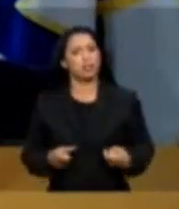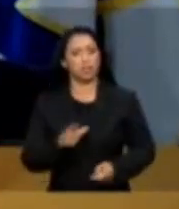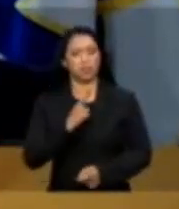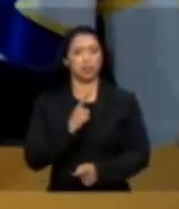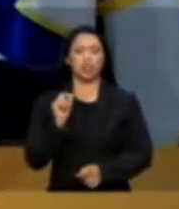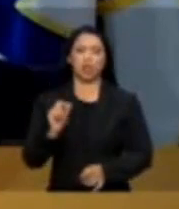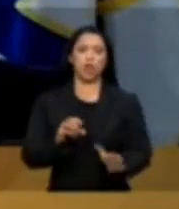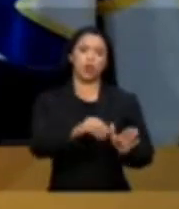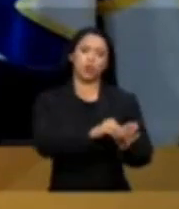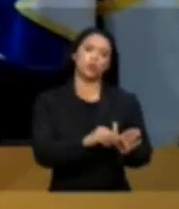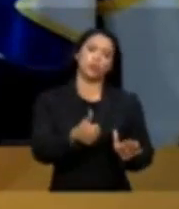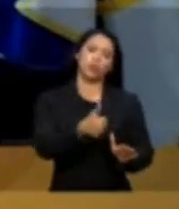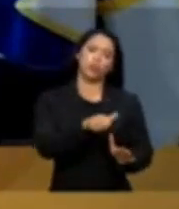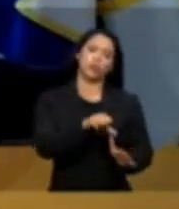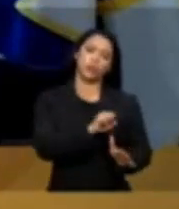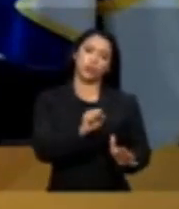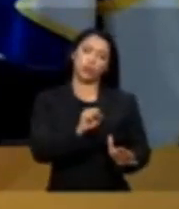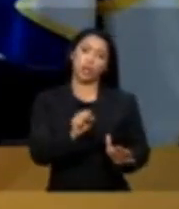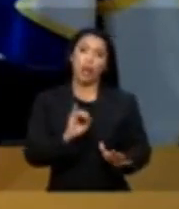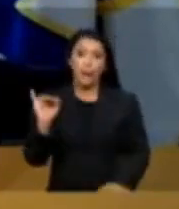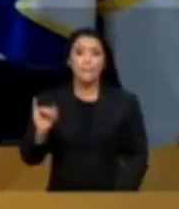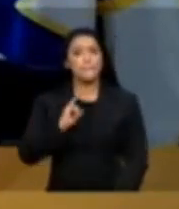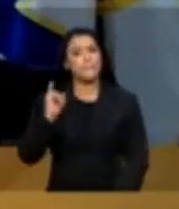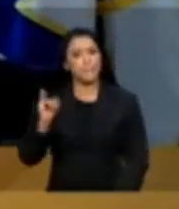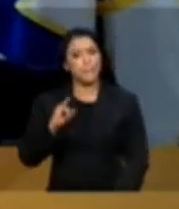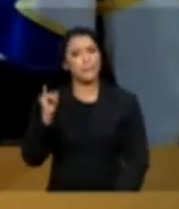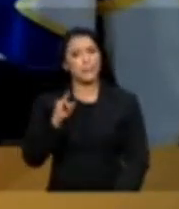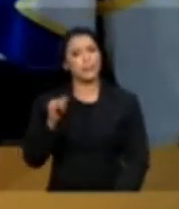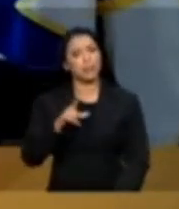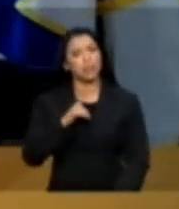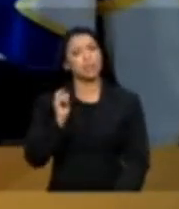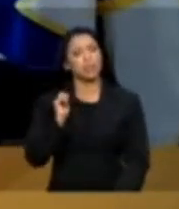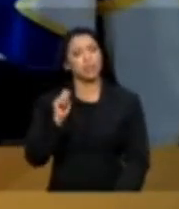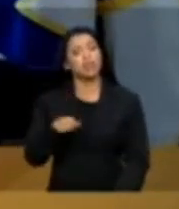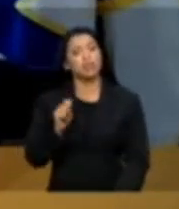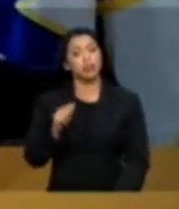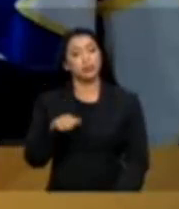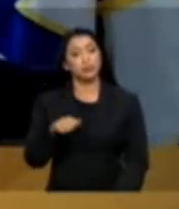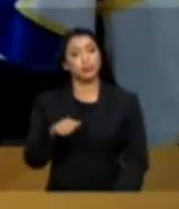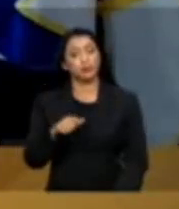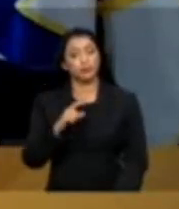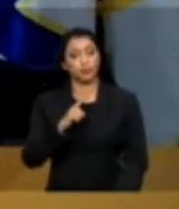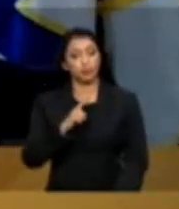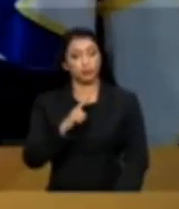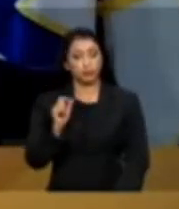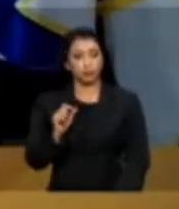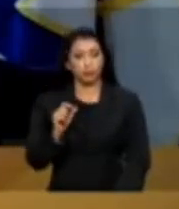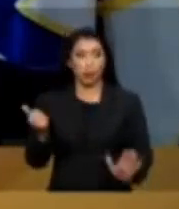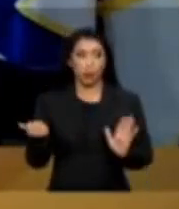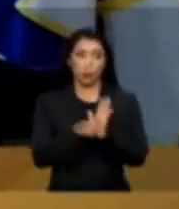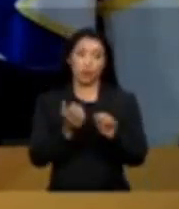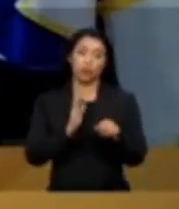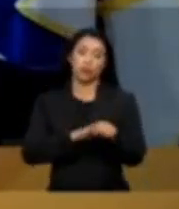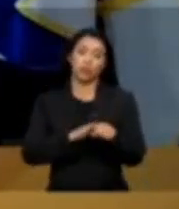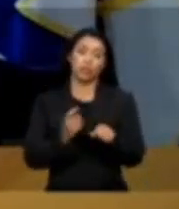seus territórios em 88. Daí a importância de se admitir o renitente esbulho como exceção ao marco